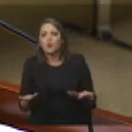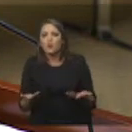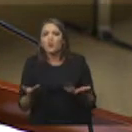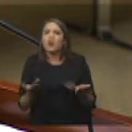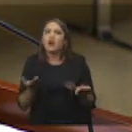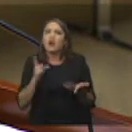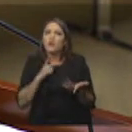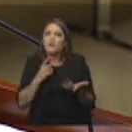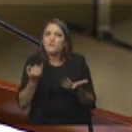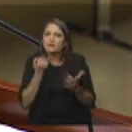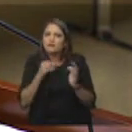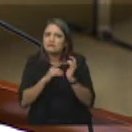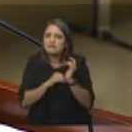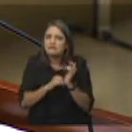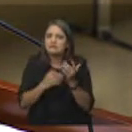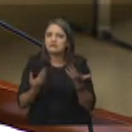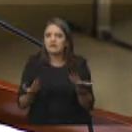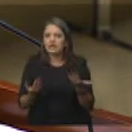conferida